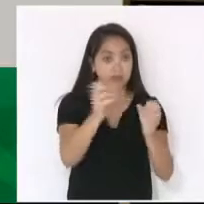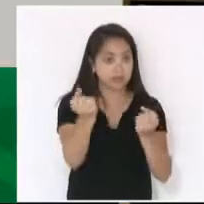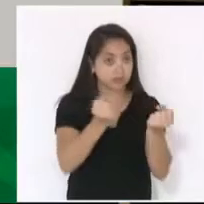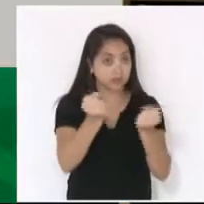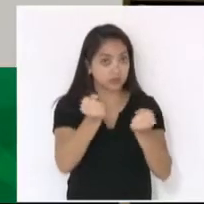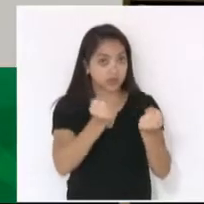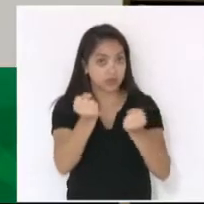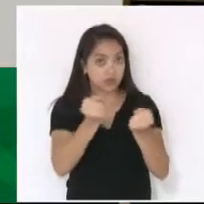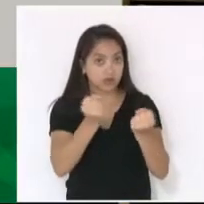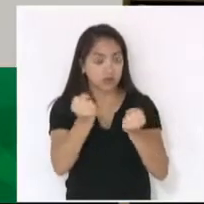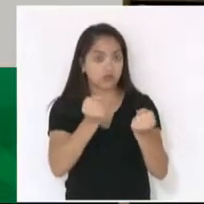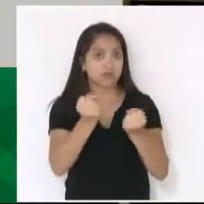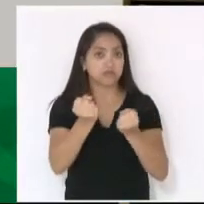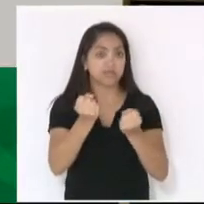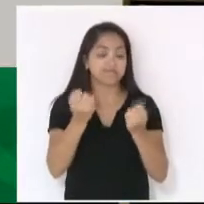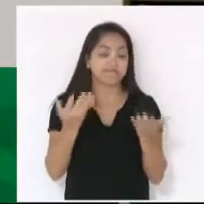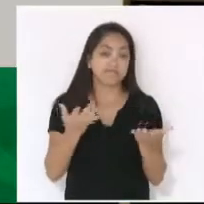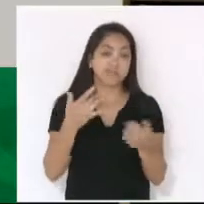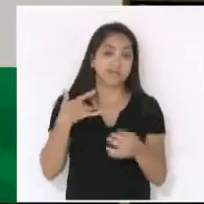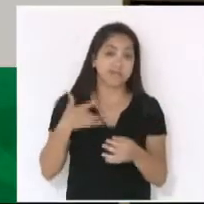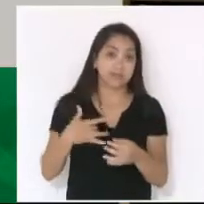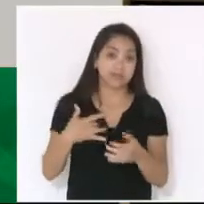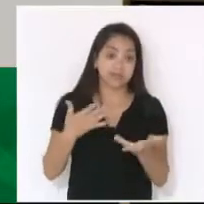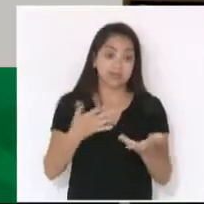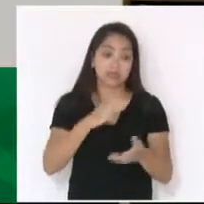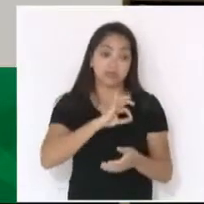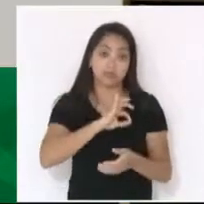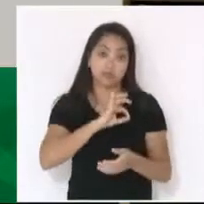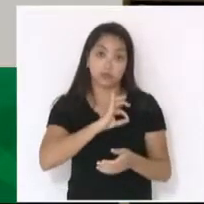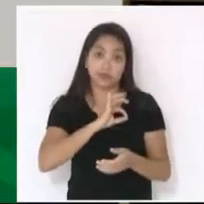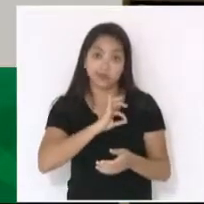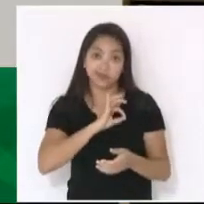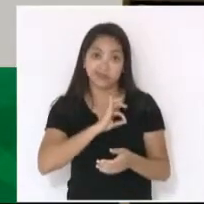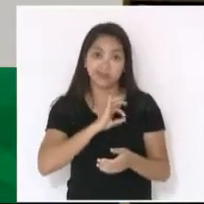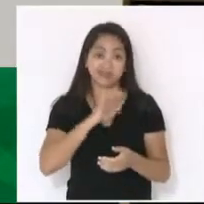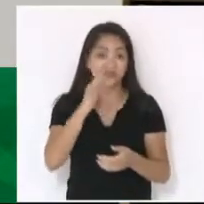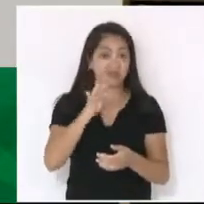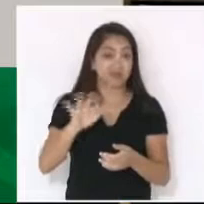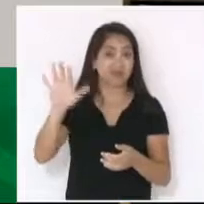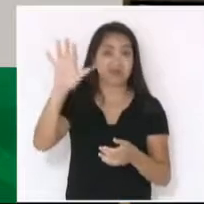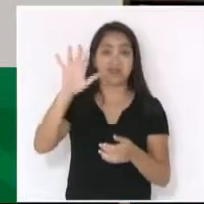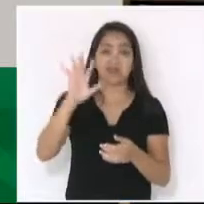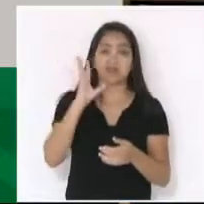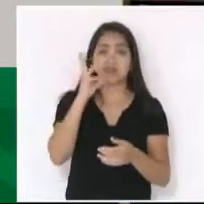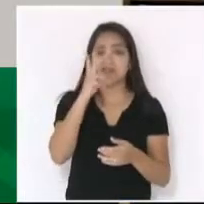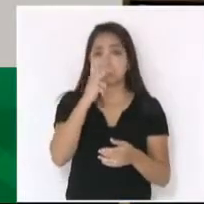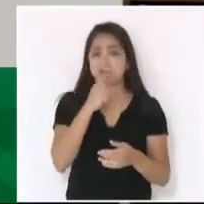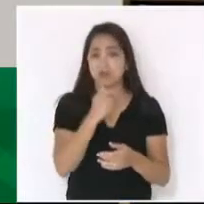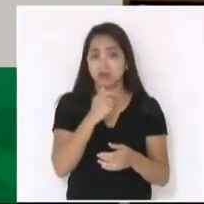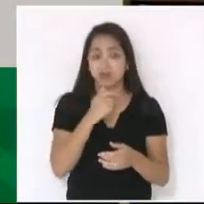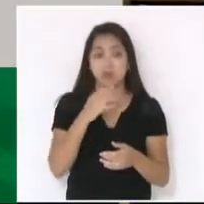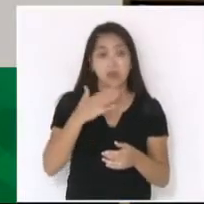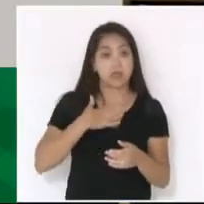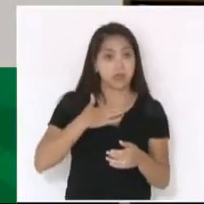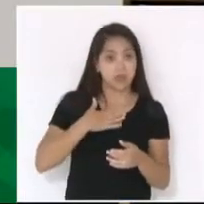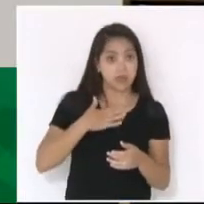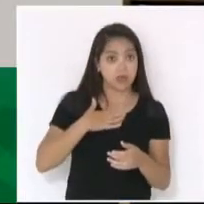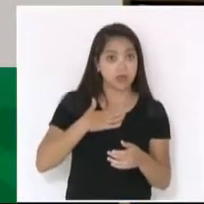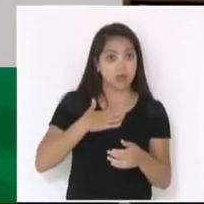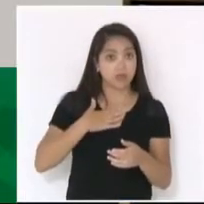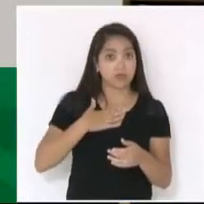ia É uma pena que a Polícia Federal está demorando muito eu acho que eu vou terminar o serviço antes deles